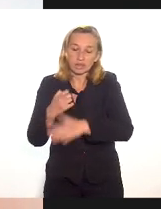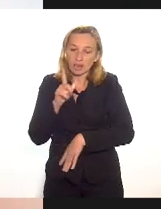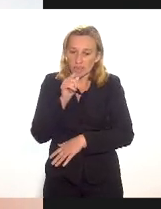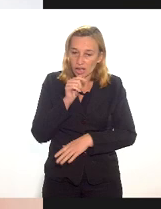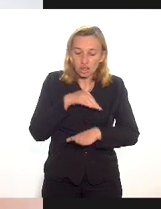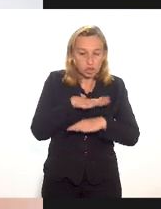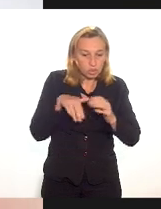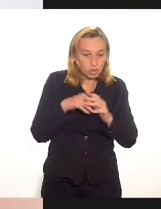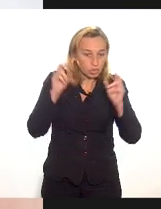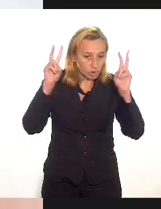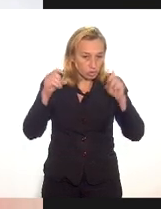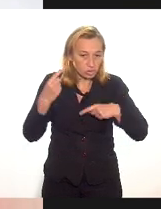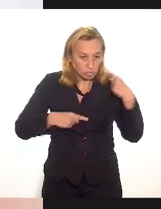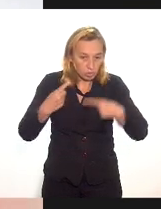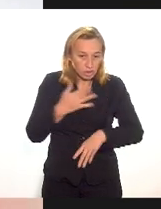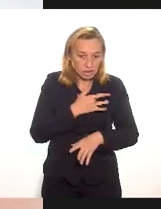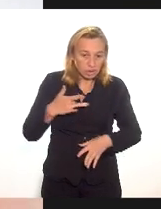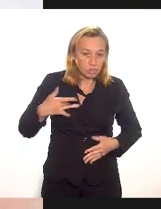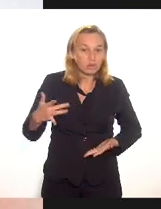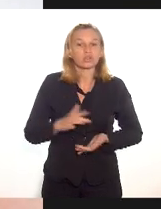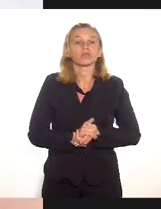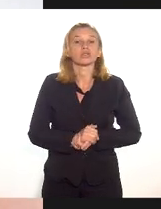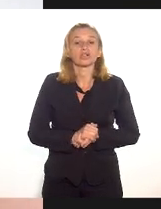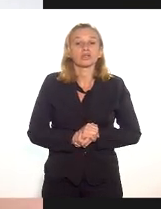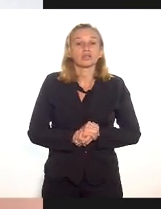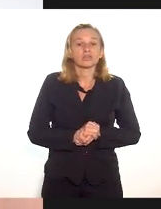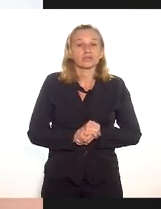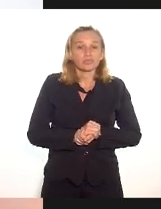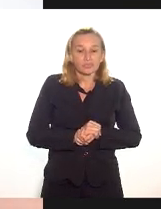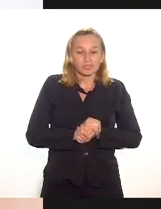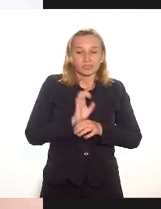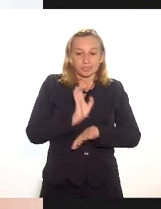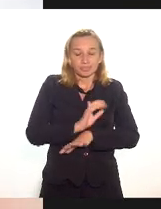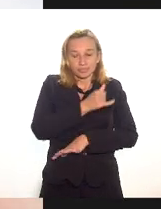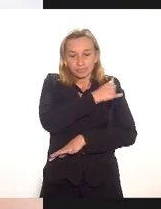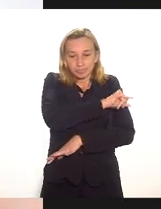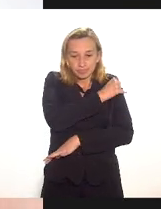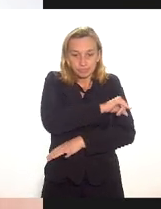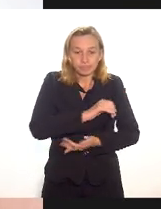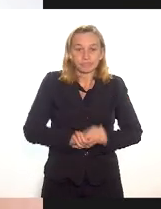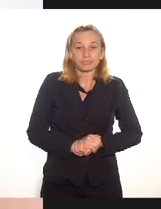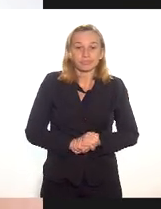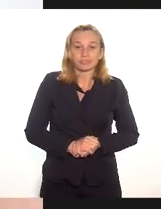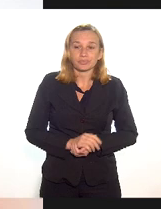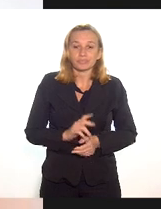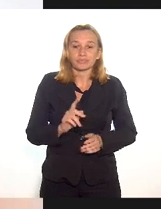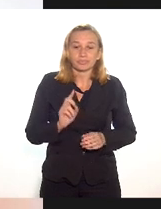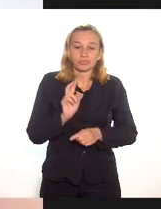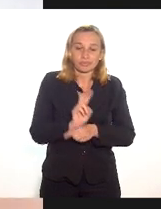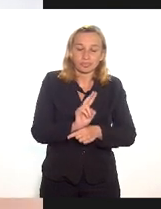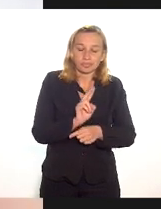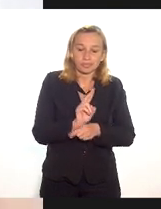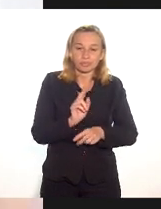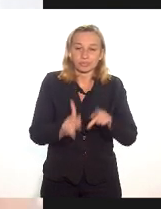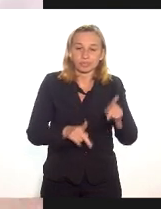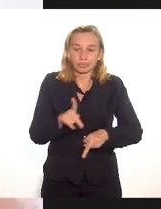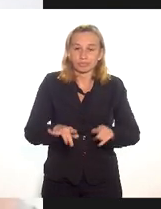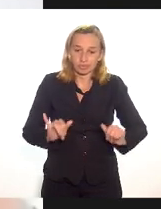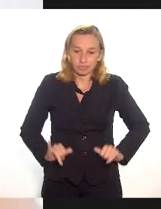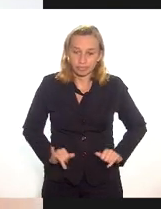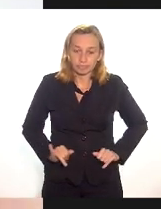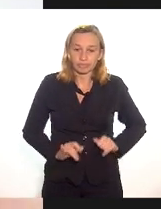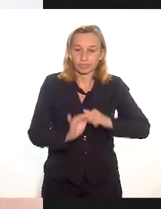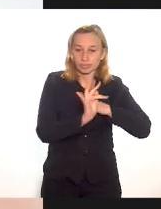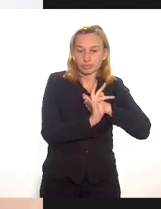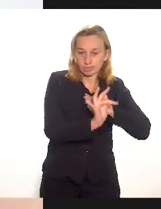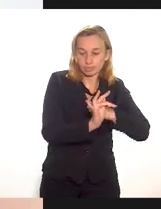essa questão da política de saúde, política pública para o Estado do Rio de Janeiro, para defender o nosso povo tão sofrido nas periferias, na Baixada. E eu, no